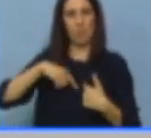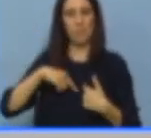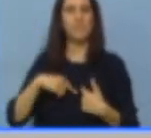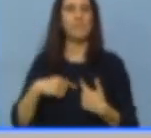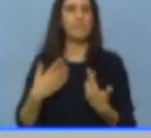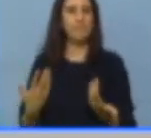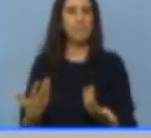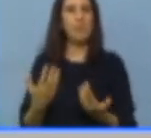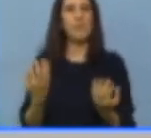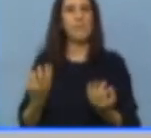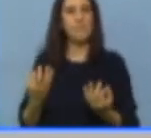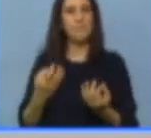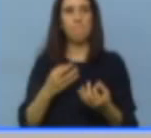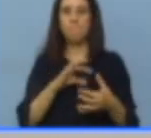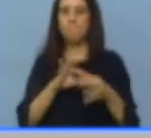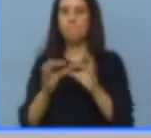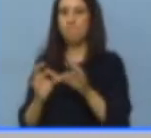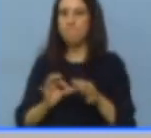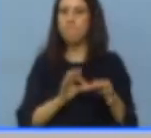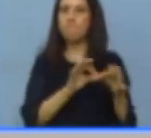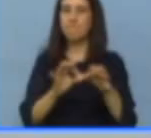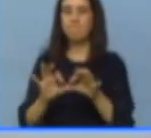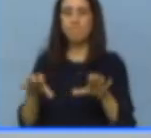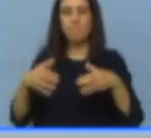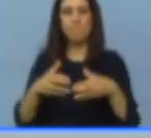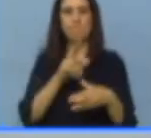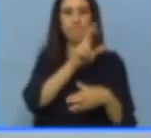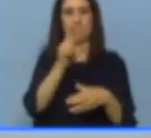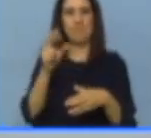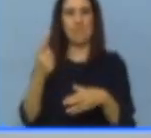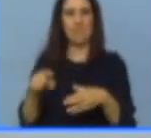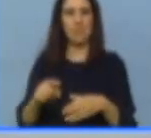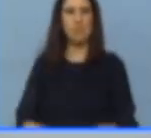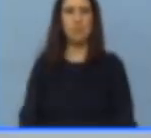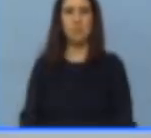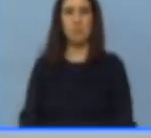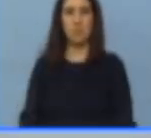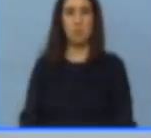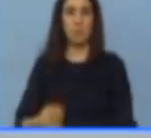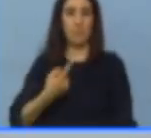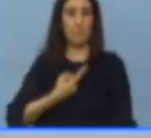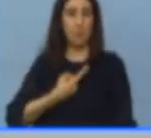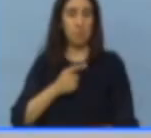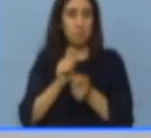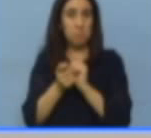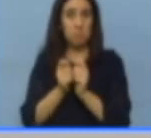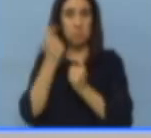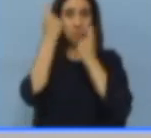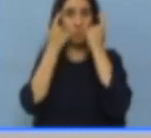digamos, uma liga de missionária que se desenvolve à volta da missão. E que obriga a repensar até as próprias estruturas de